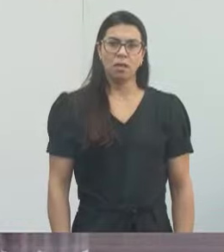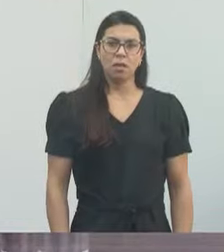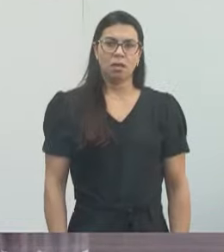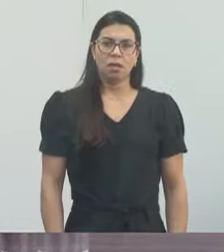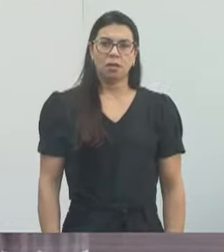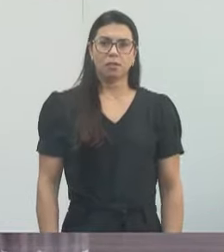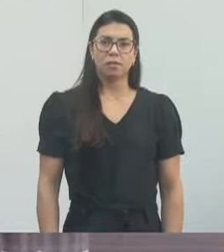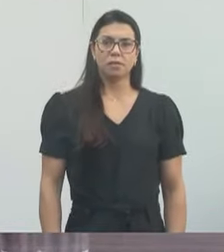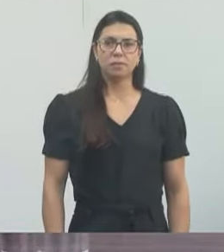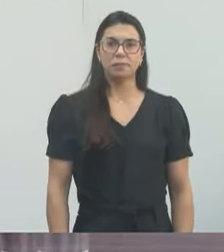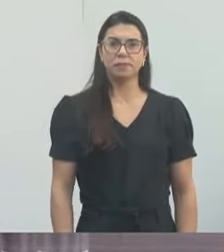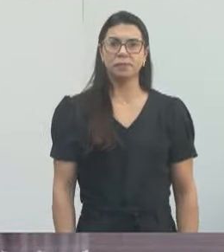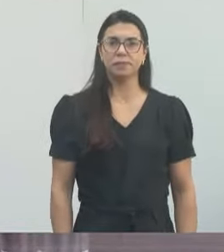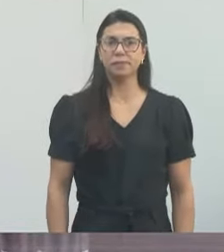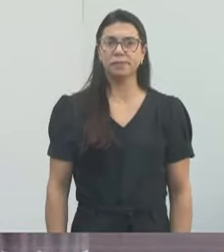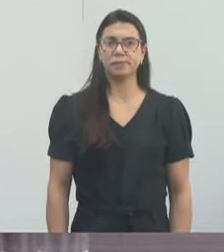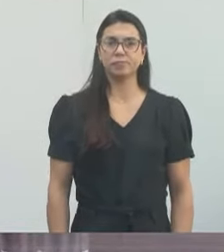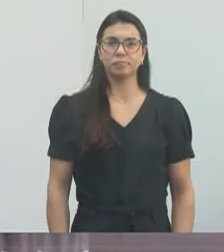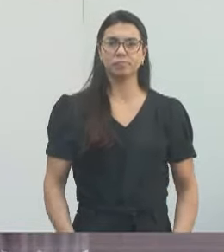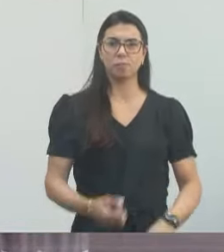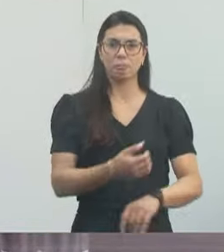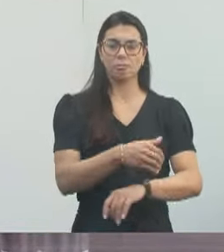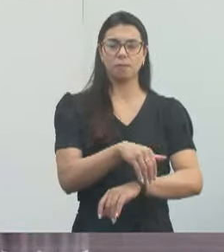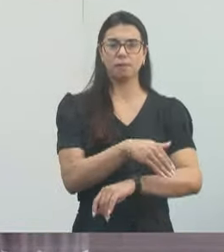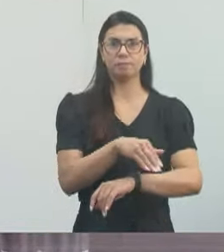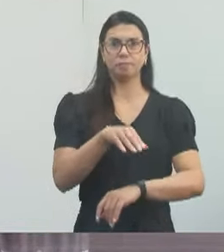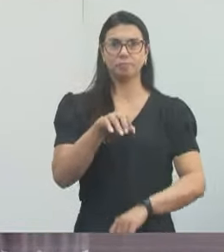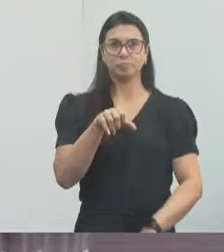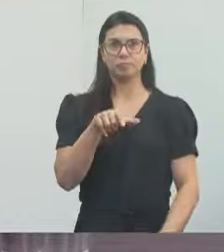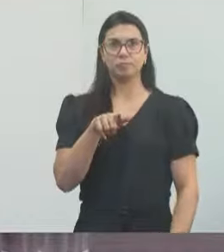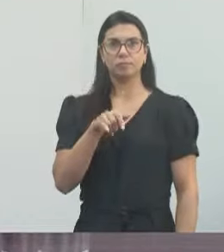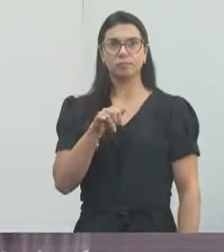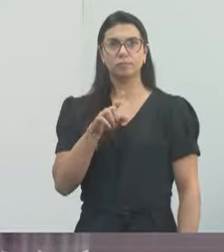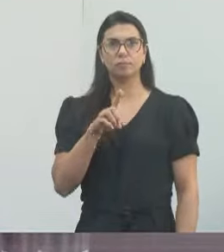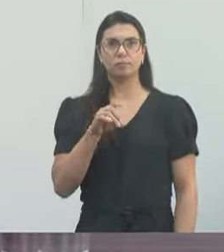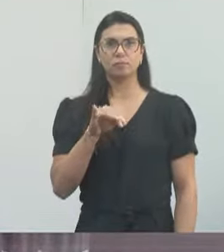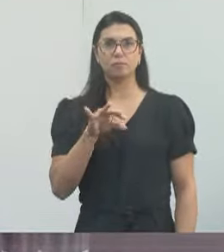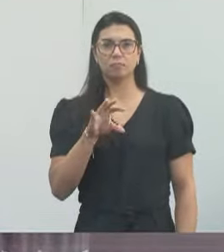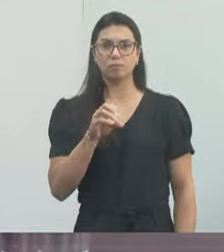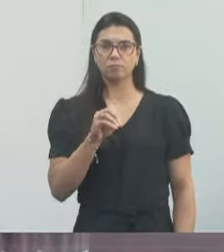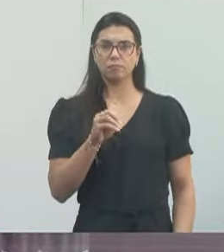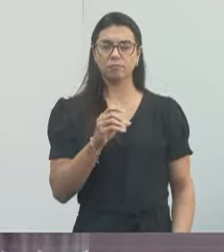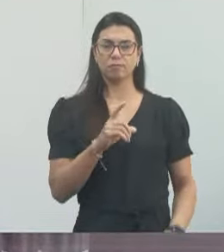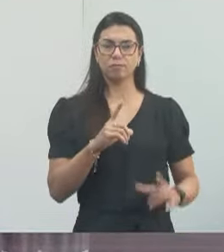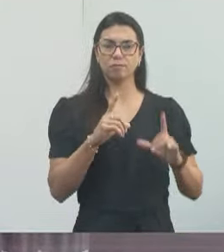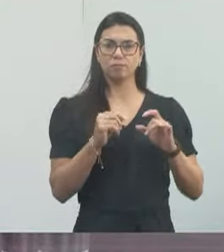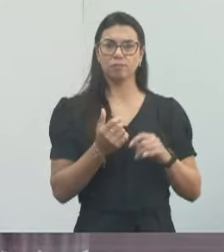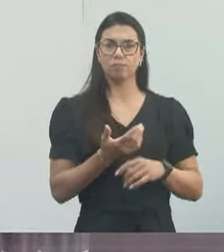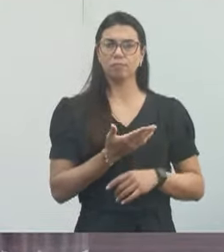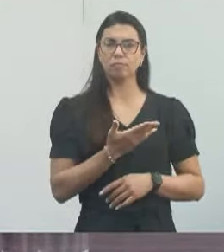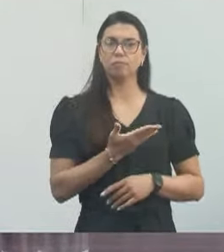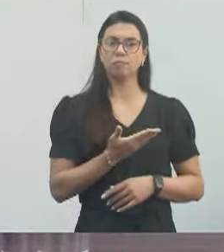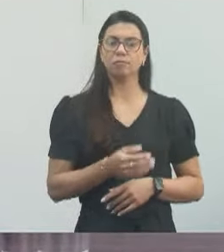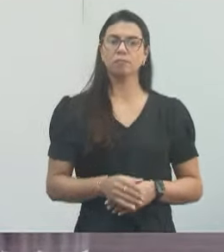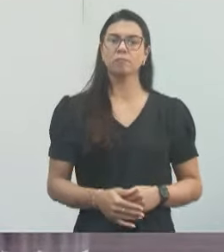foto aqui tá a rua EG Ribeiro de Carvalho outra